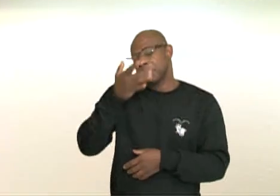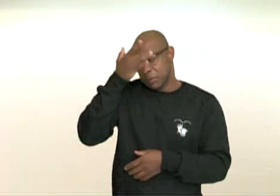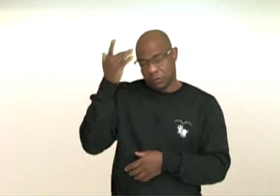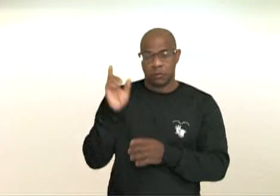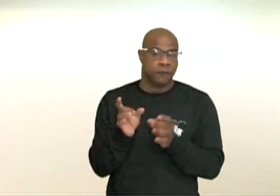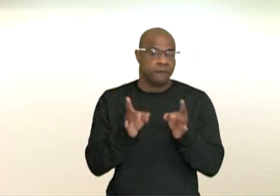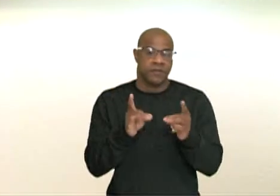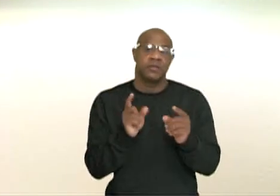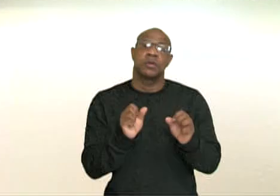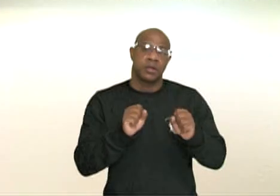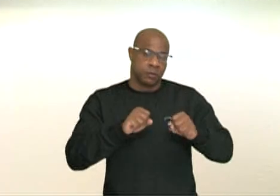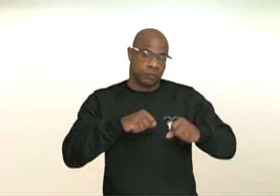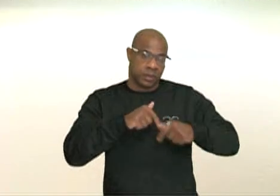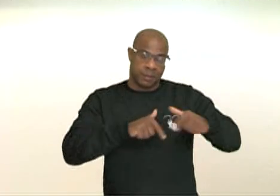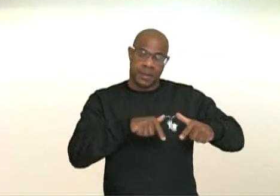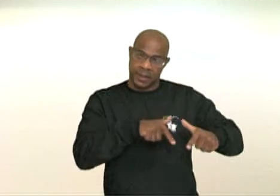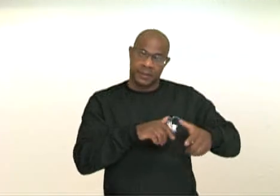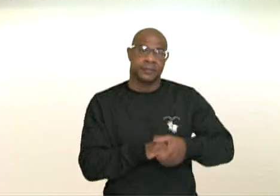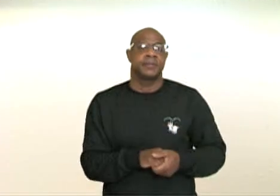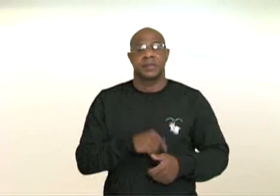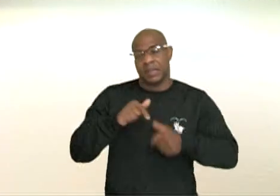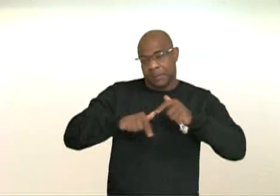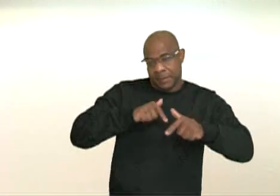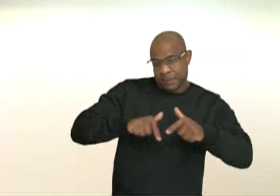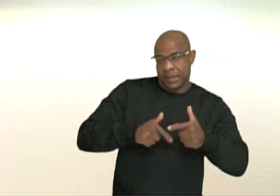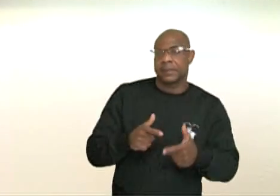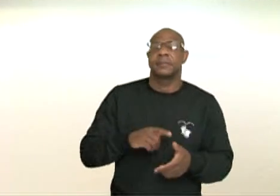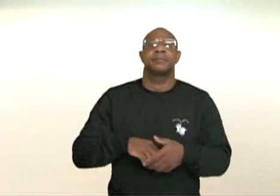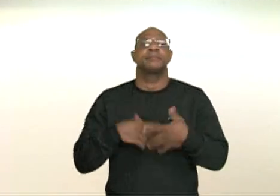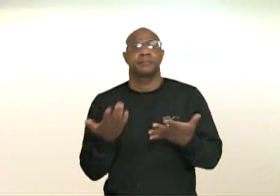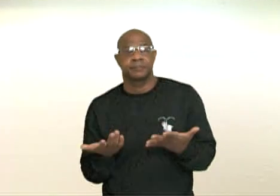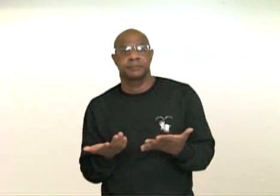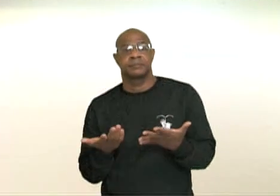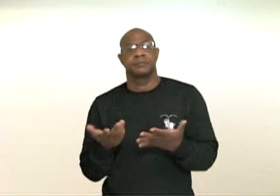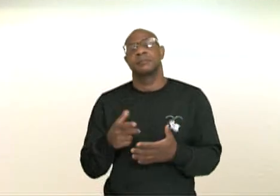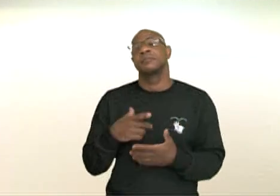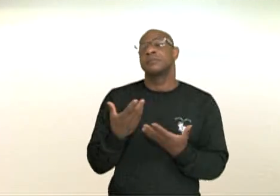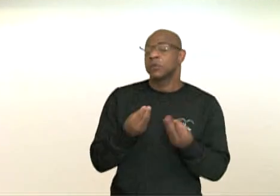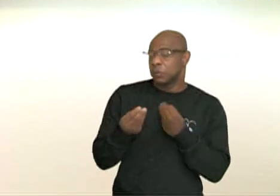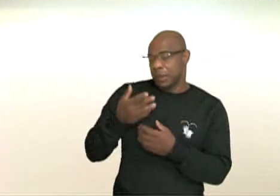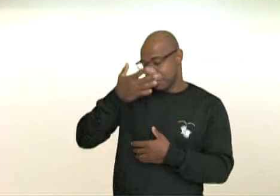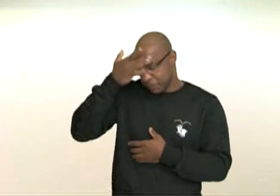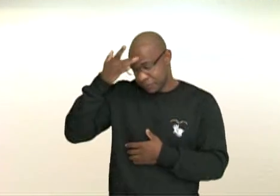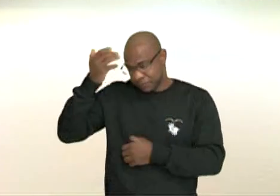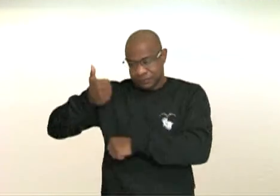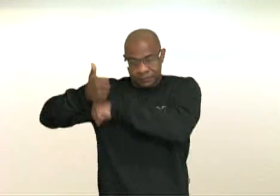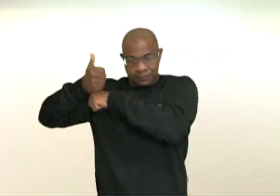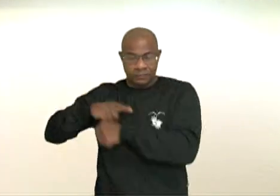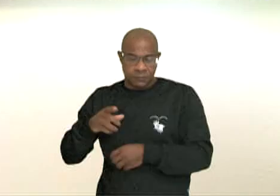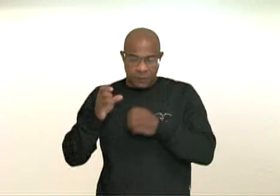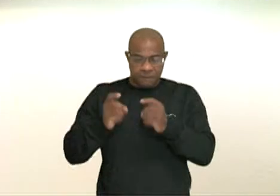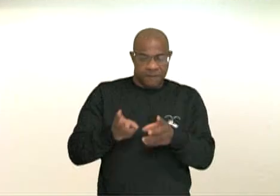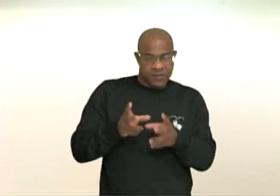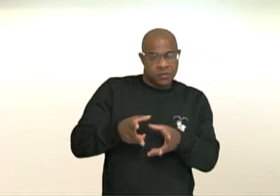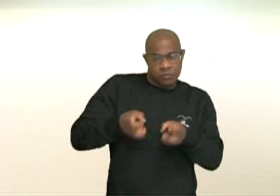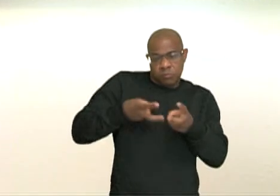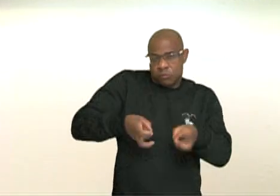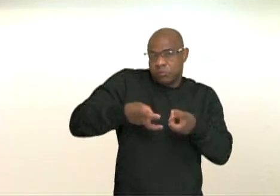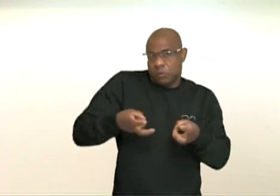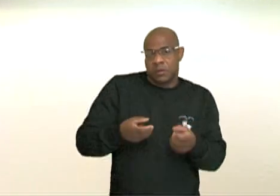de trabalho. E como os detentores desses meios de produção exploram os que só vendem a força de